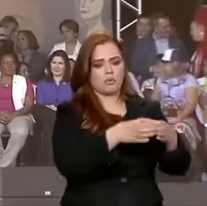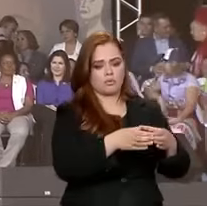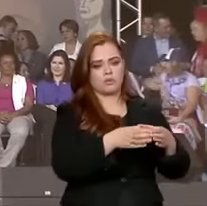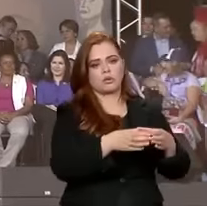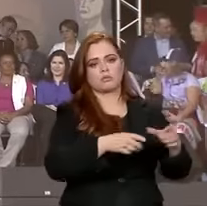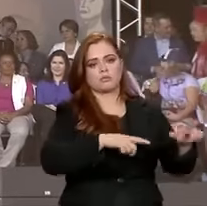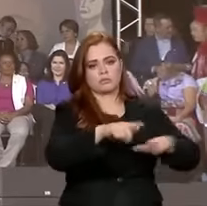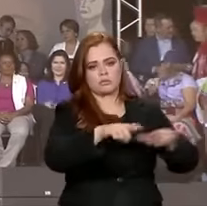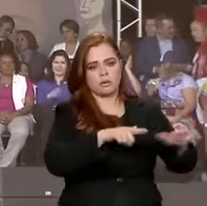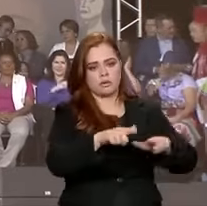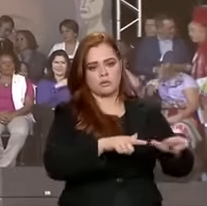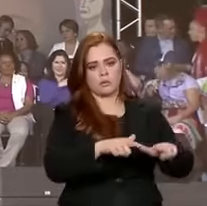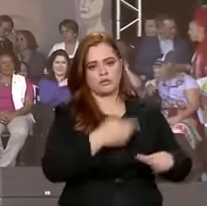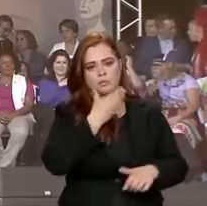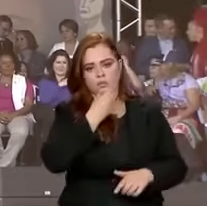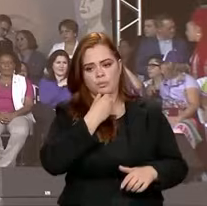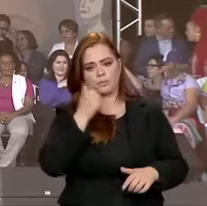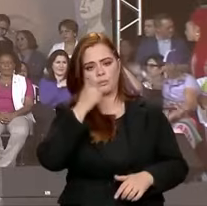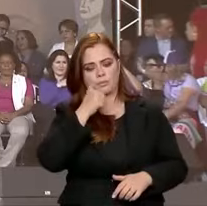empregados